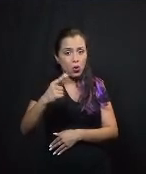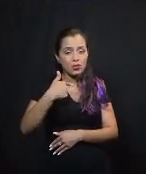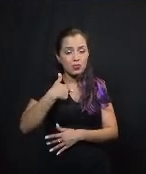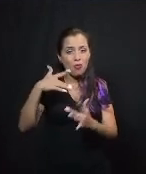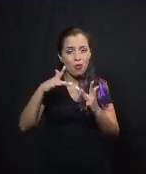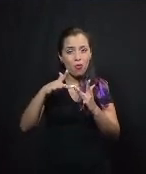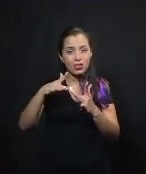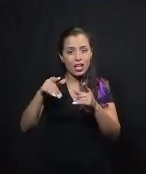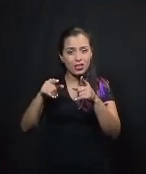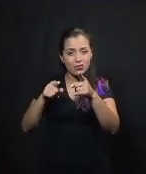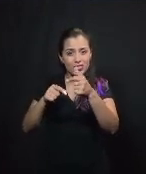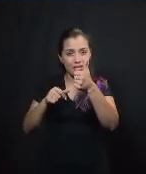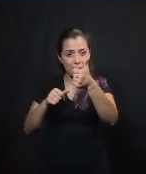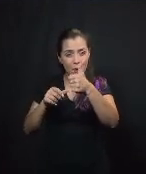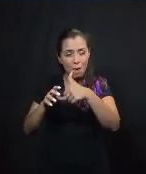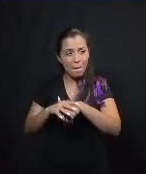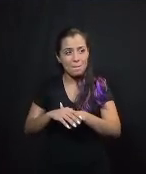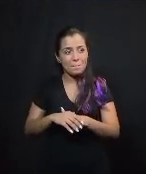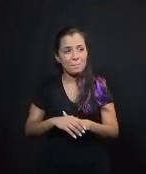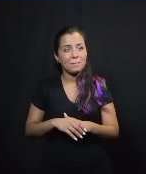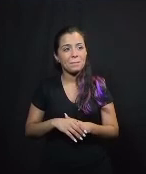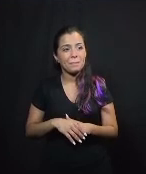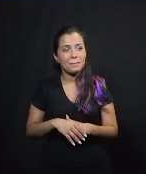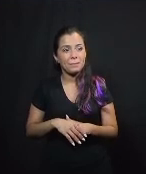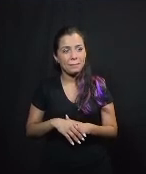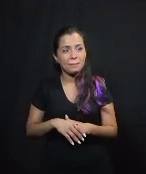senhor, tá bom? Vamos falar na rádio.